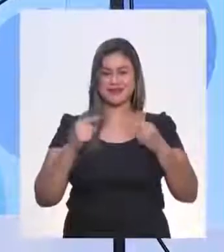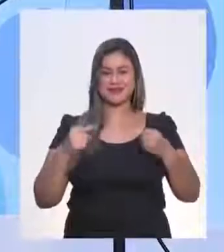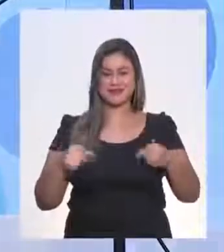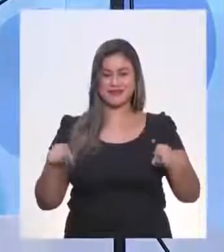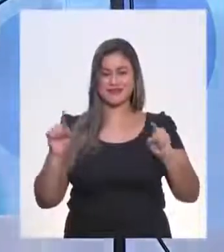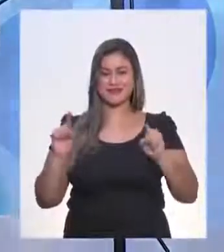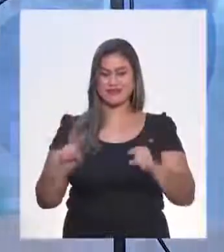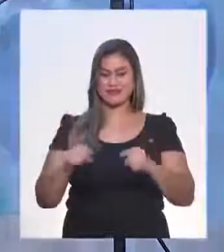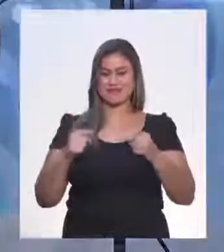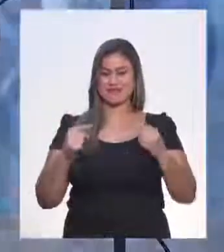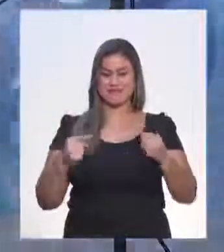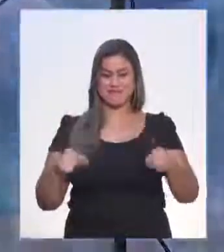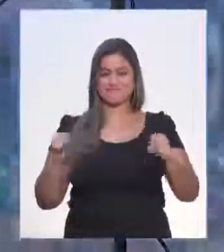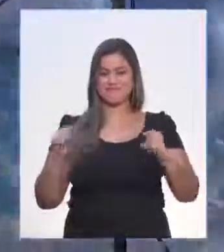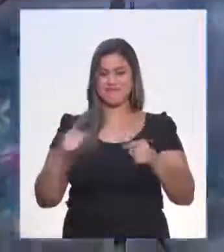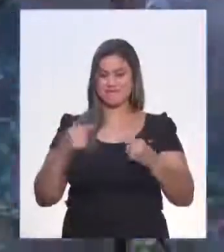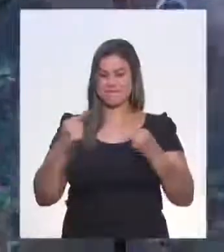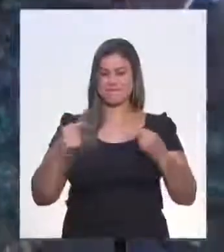e